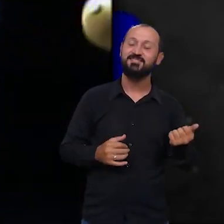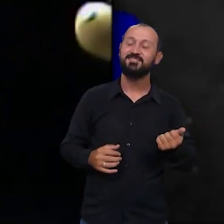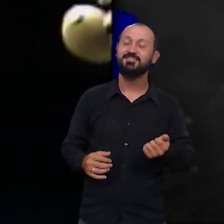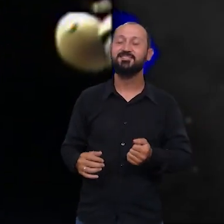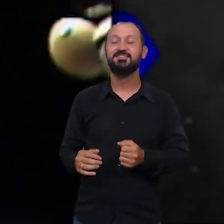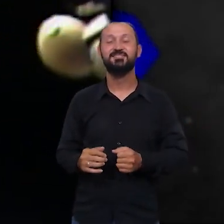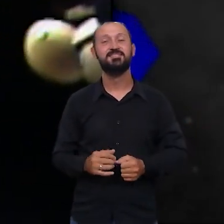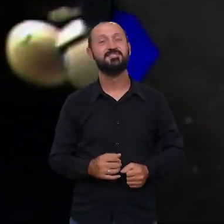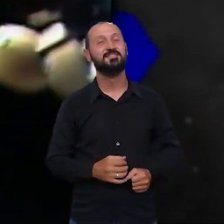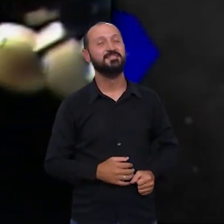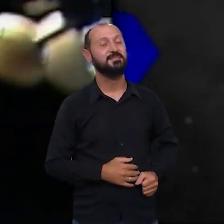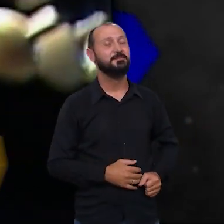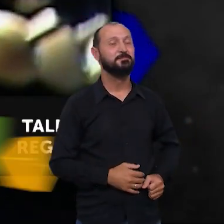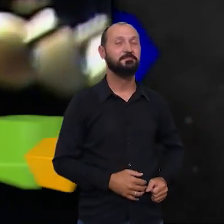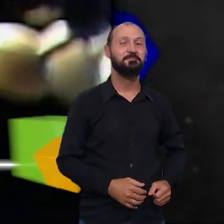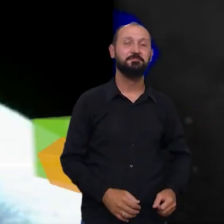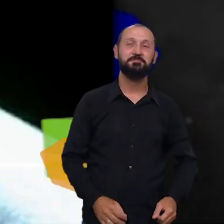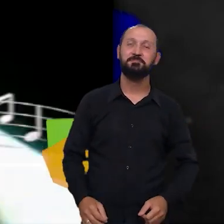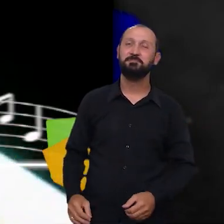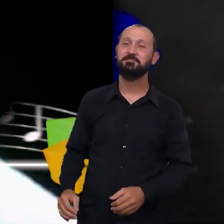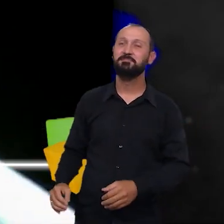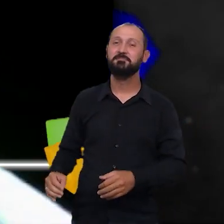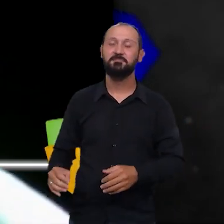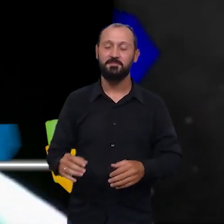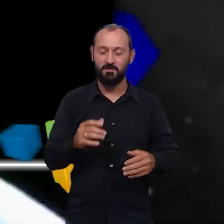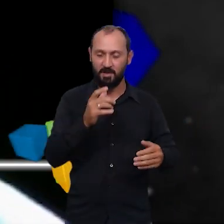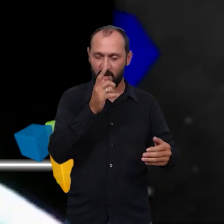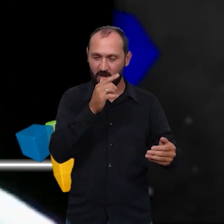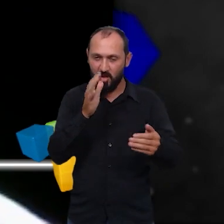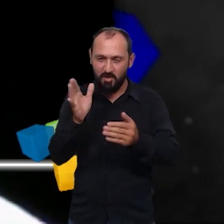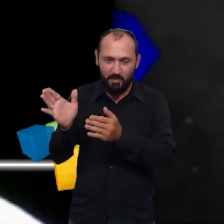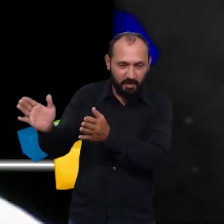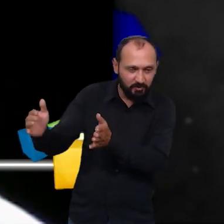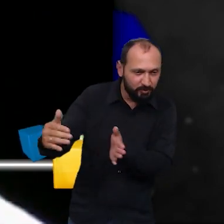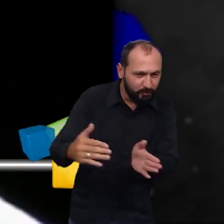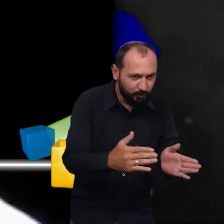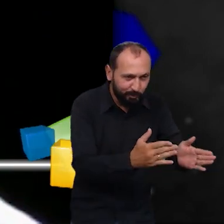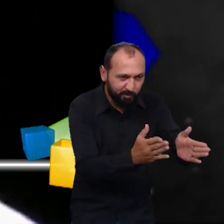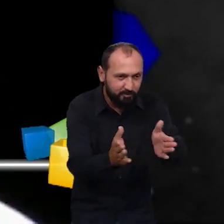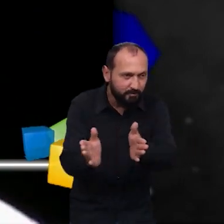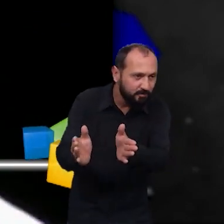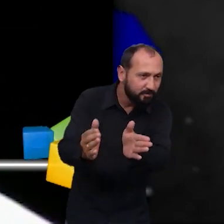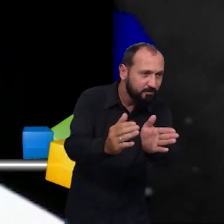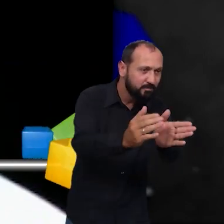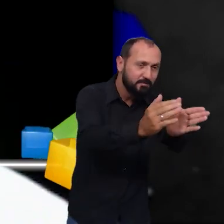Almir Sater, um dos maiores nomes da música popular brasileira e aqui de Mato Grosso do Sul.